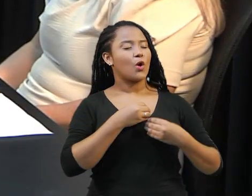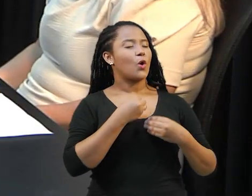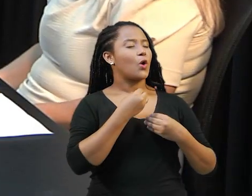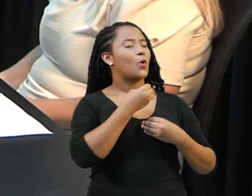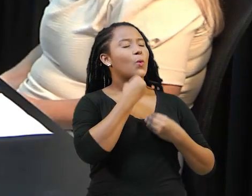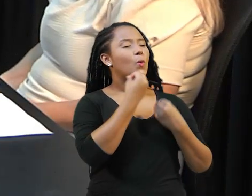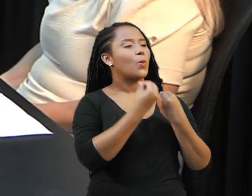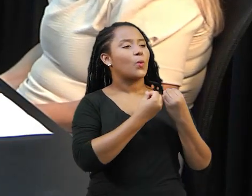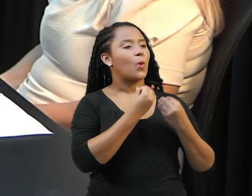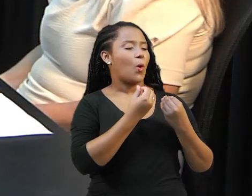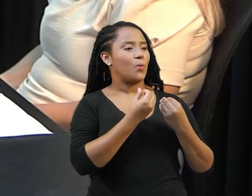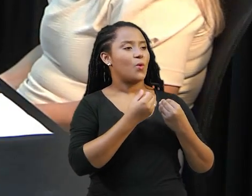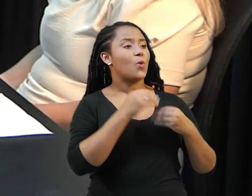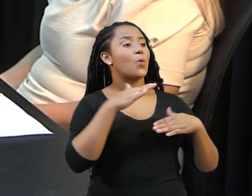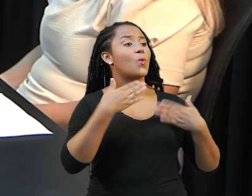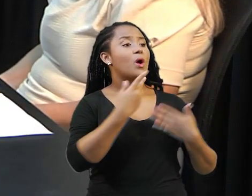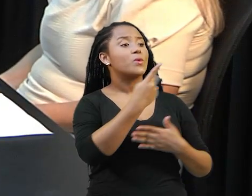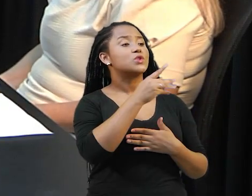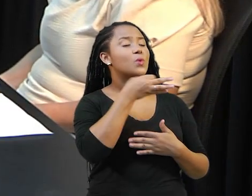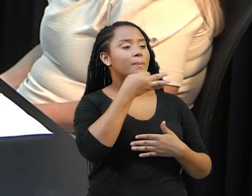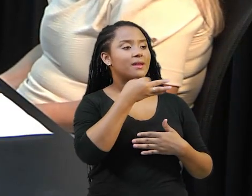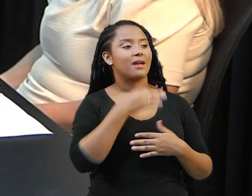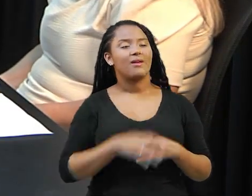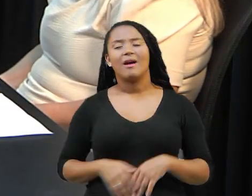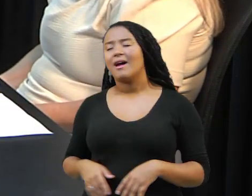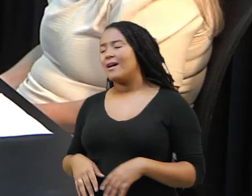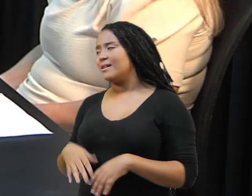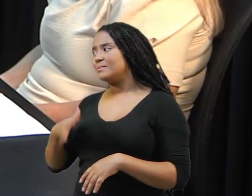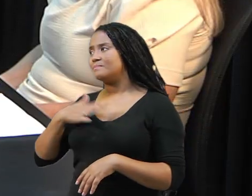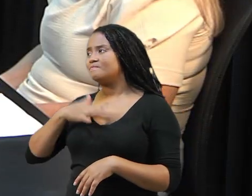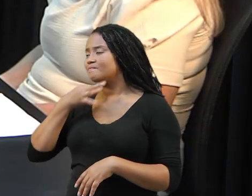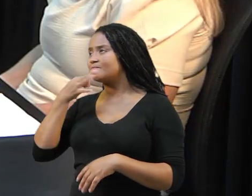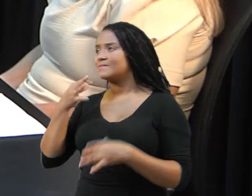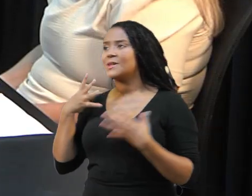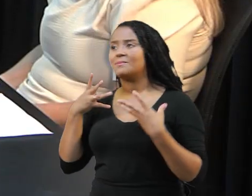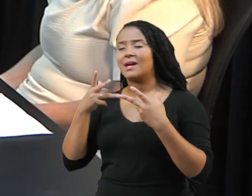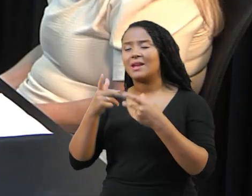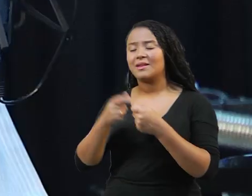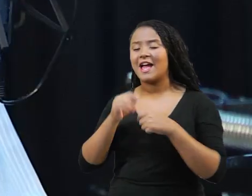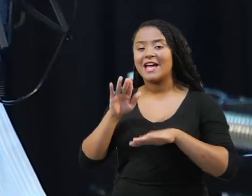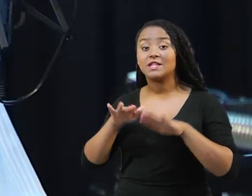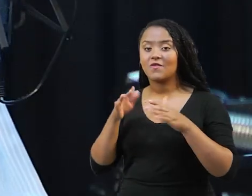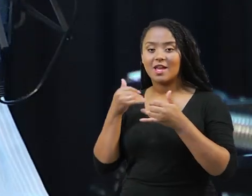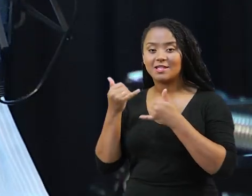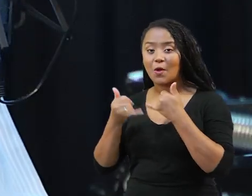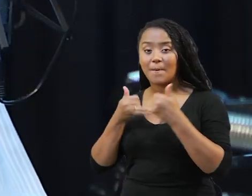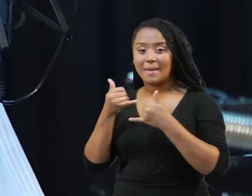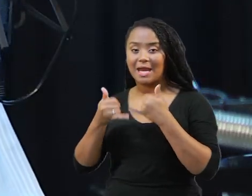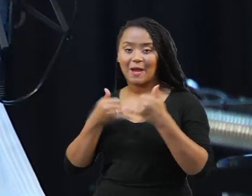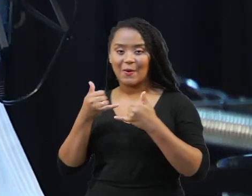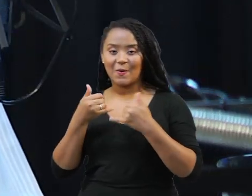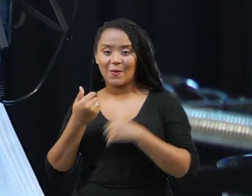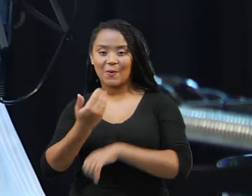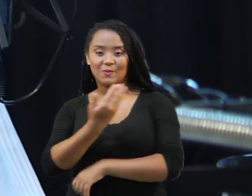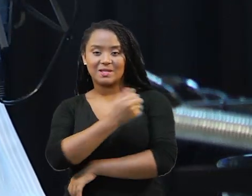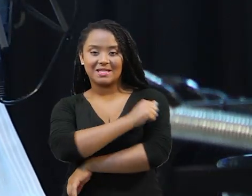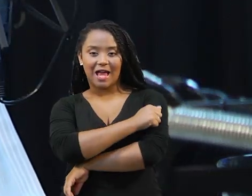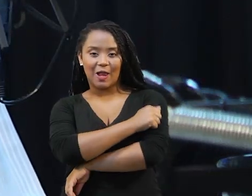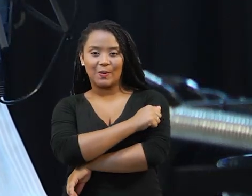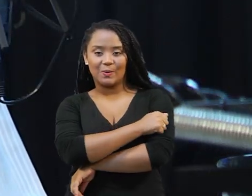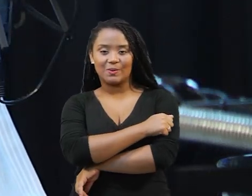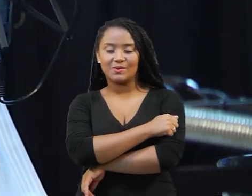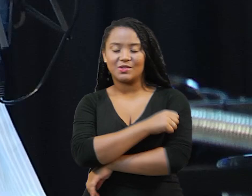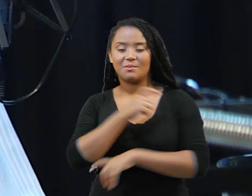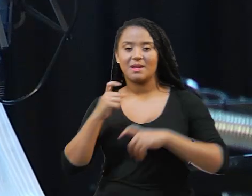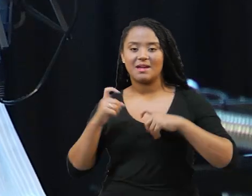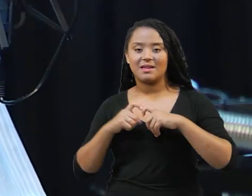né? Não só a medicina, mas tudo que nos rodeia, né? Então, antigamente, que a gente brinca sempre com os alunos de hoje em dia. Para a